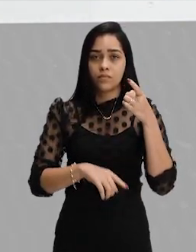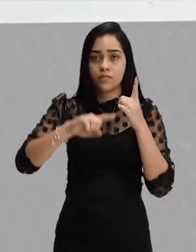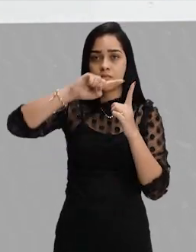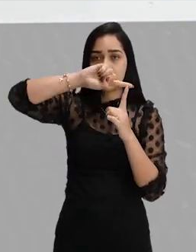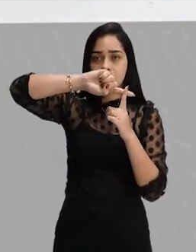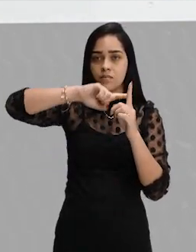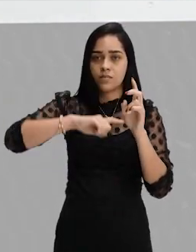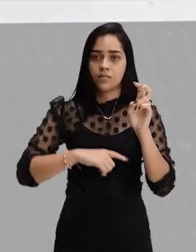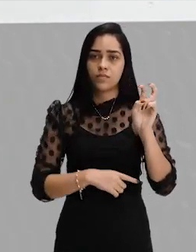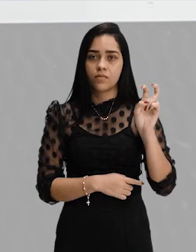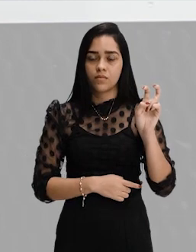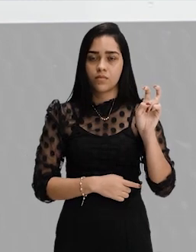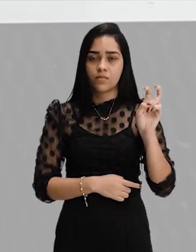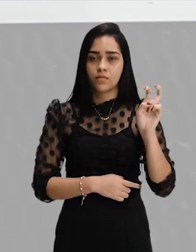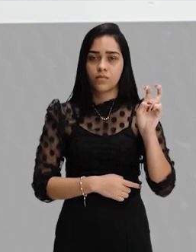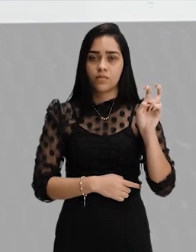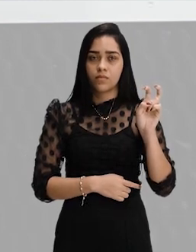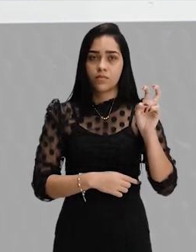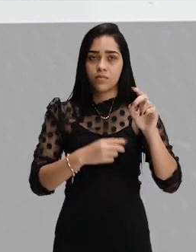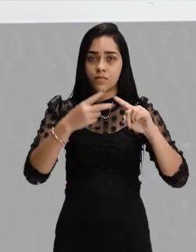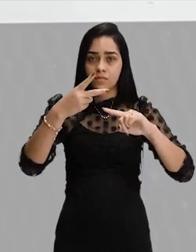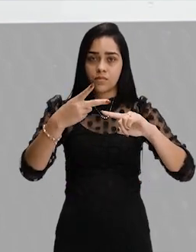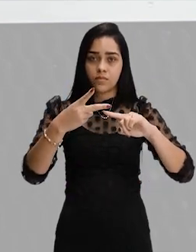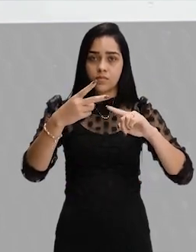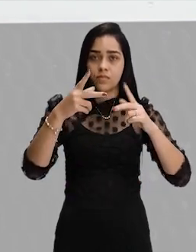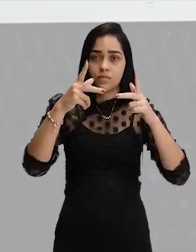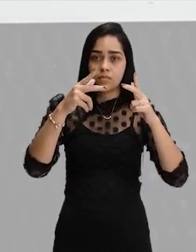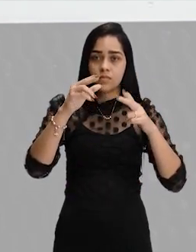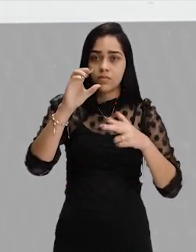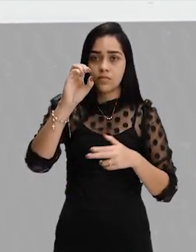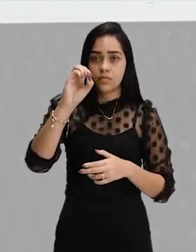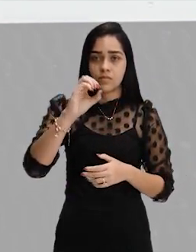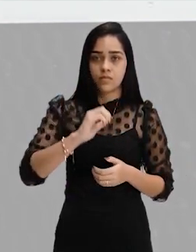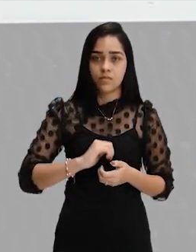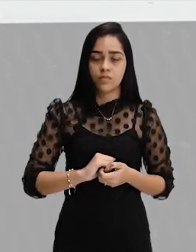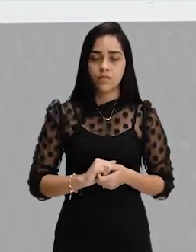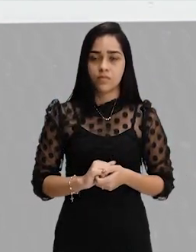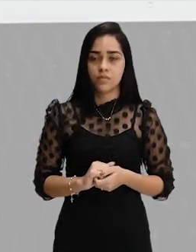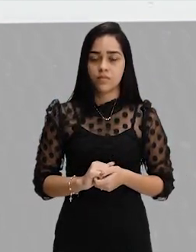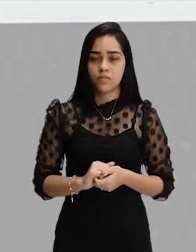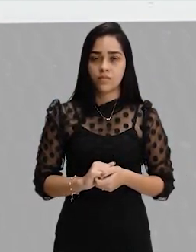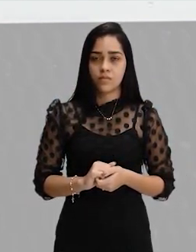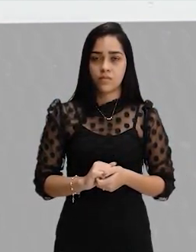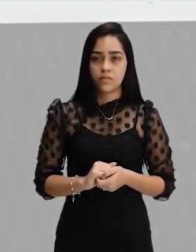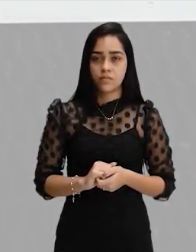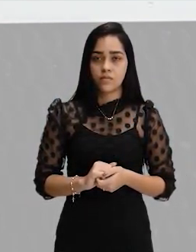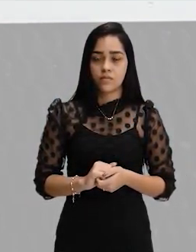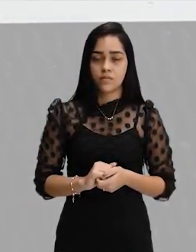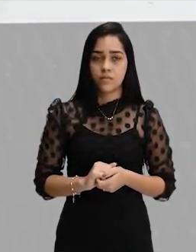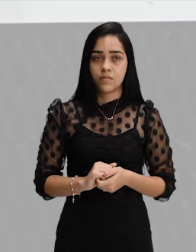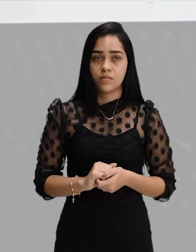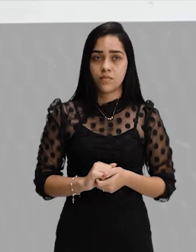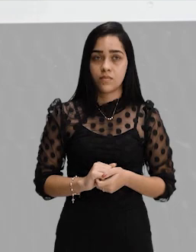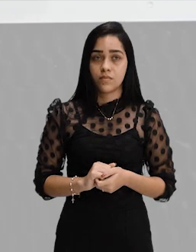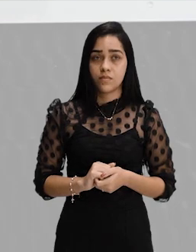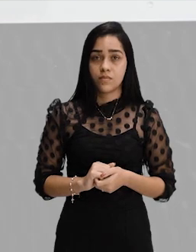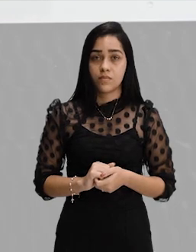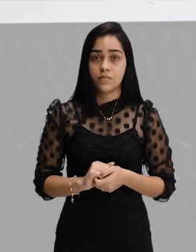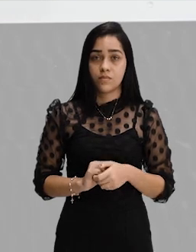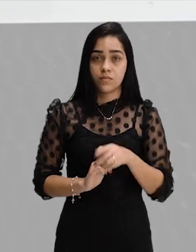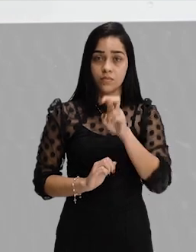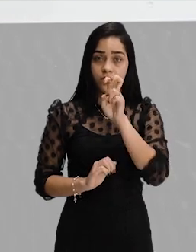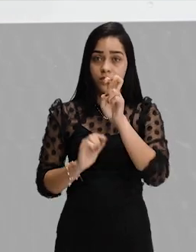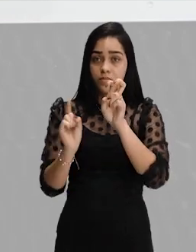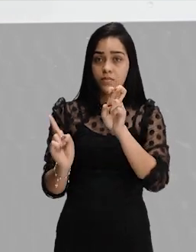mais 5 maior ou igual a 0. Certo? Bom, vou levar esse 5 para lá,